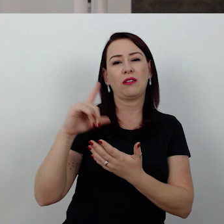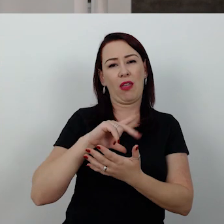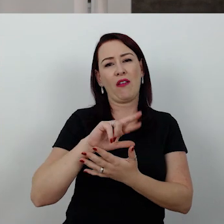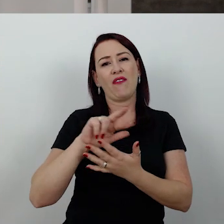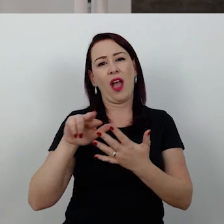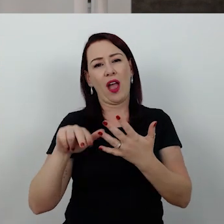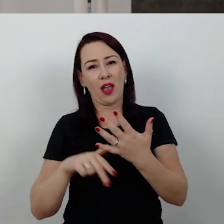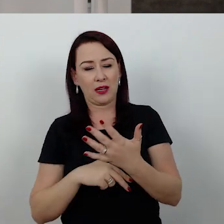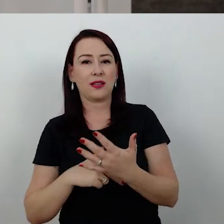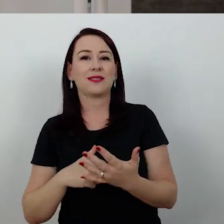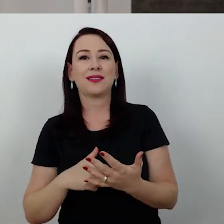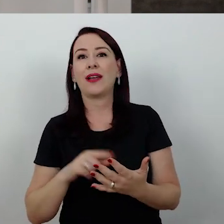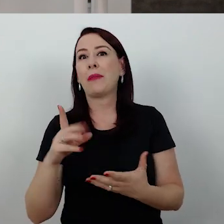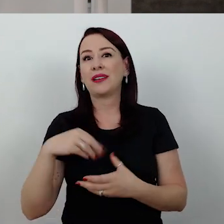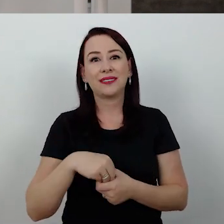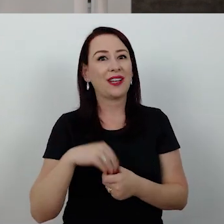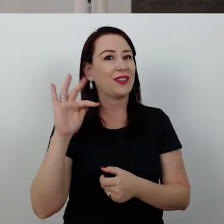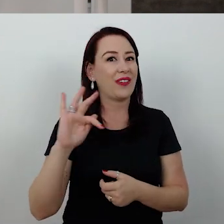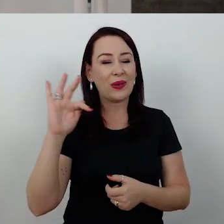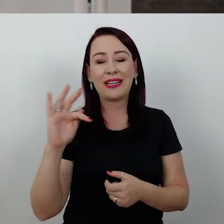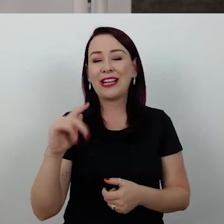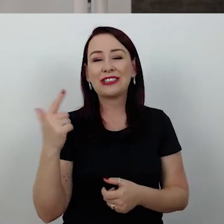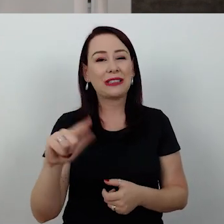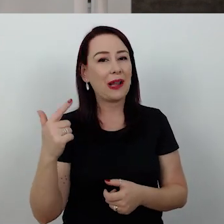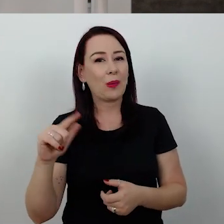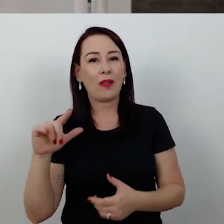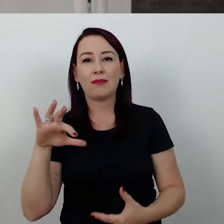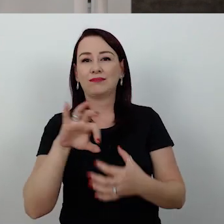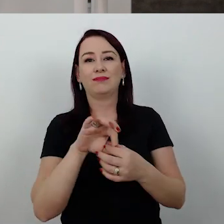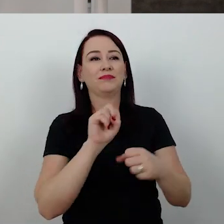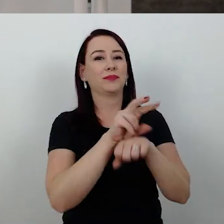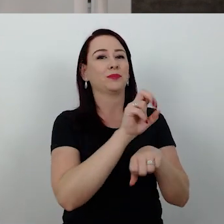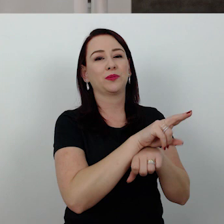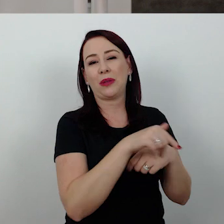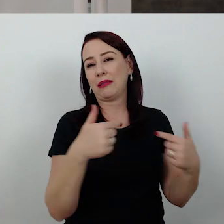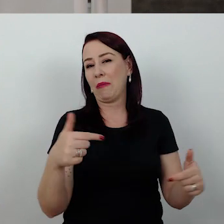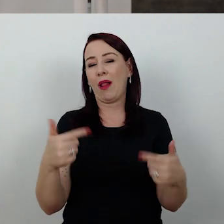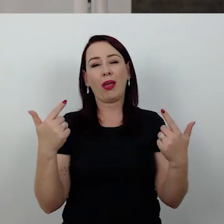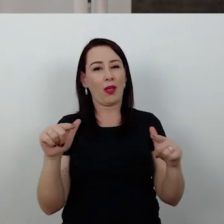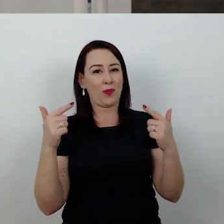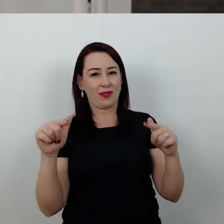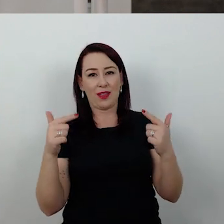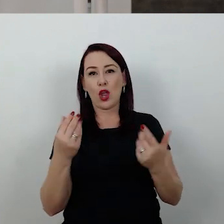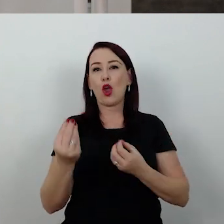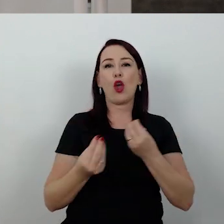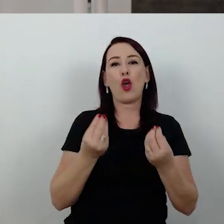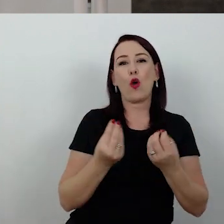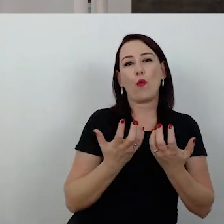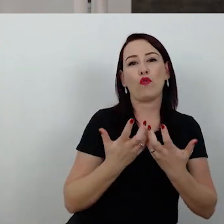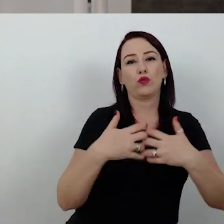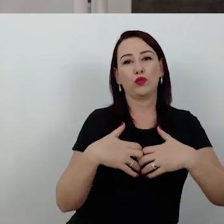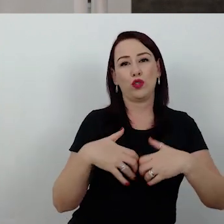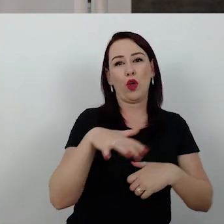várias áreas, né, que novamente, não estão conectadas com o mercado nesse sentido, de como que o mercado